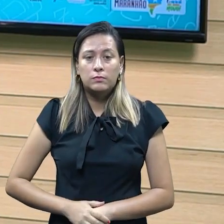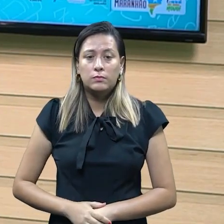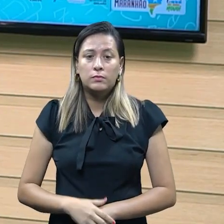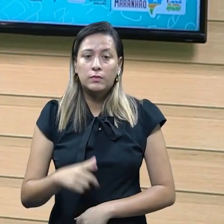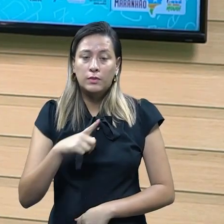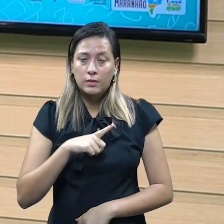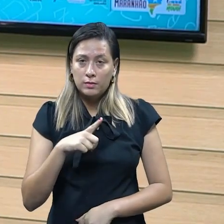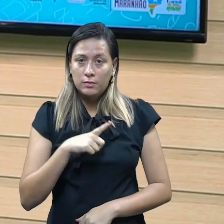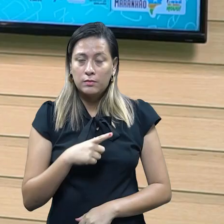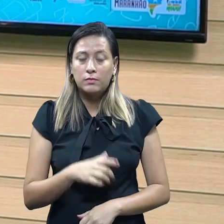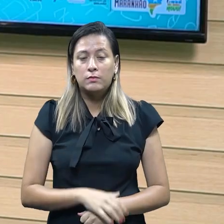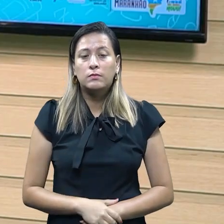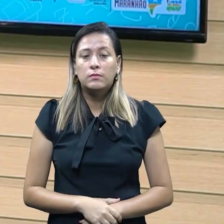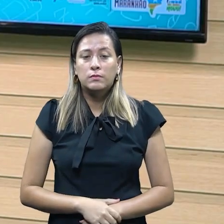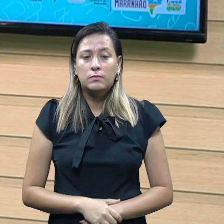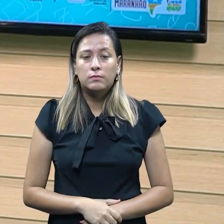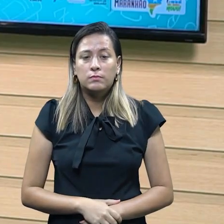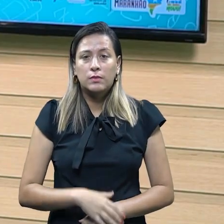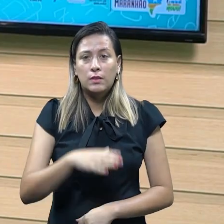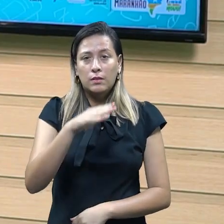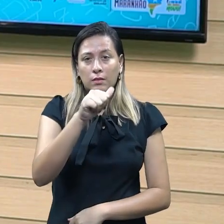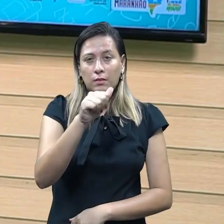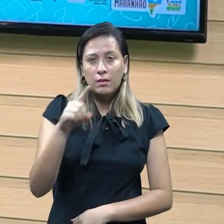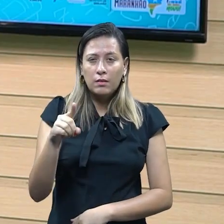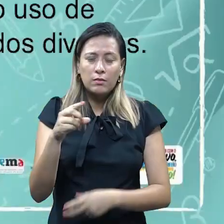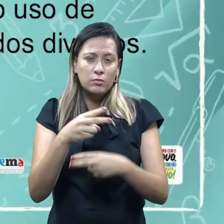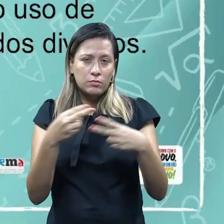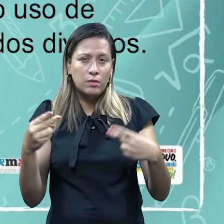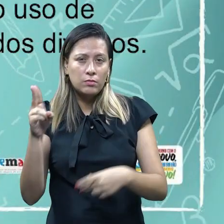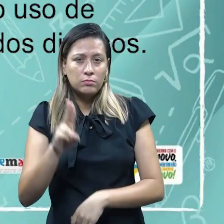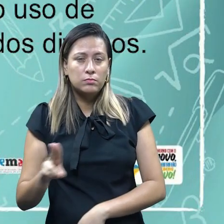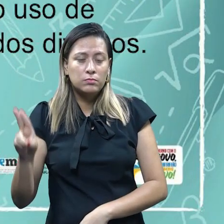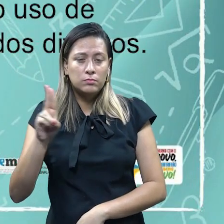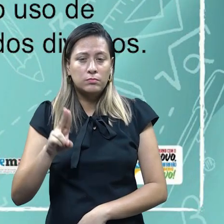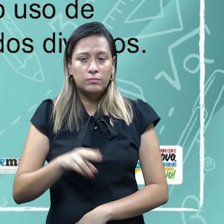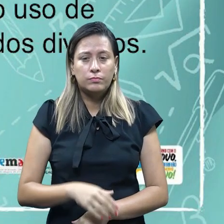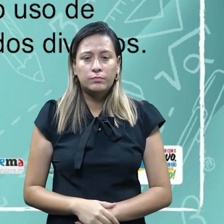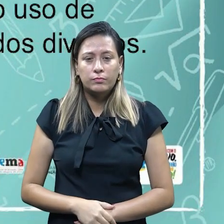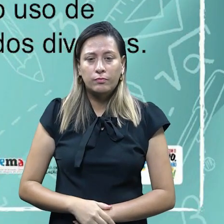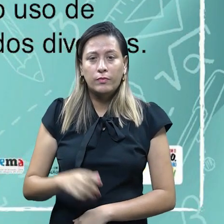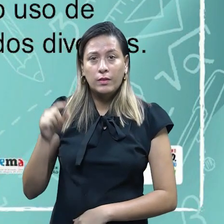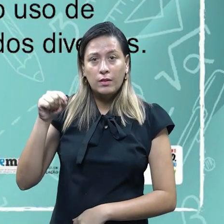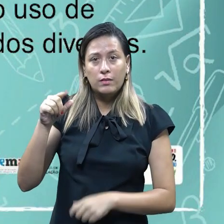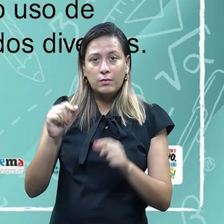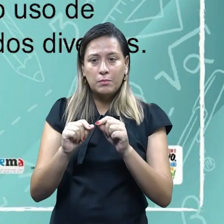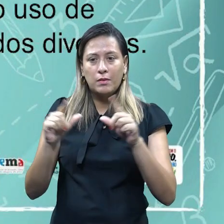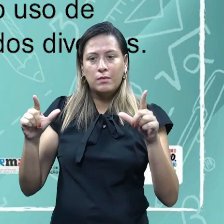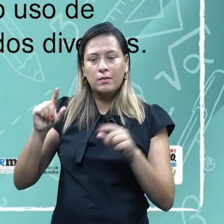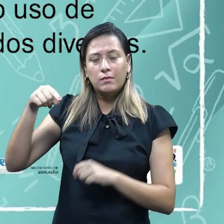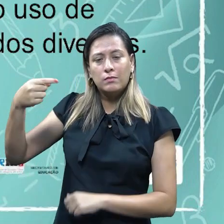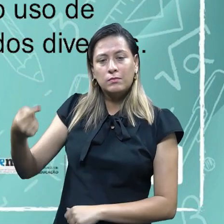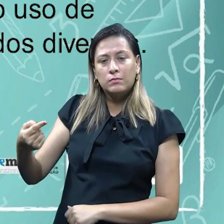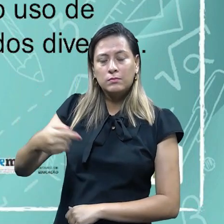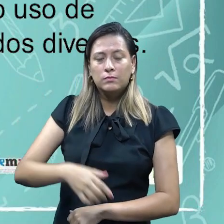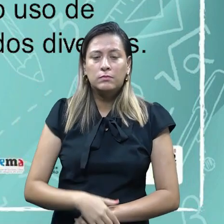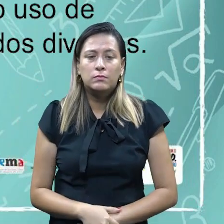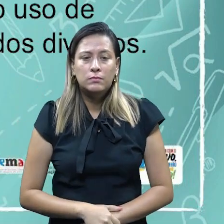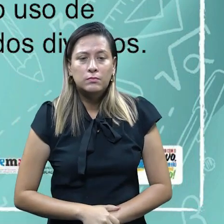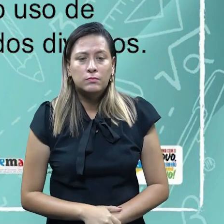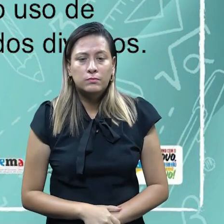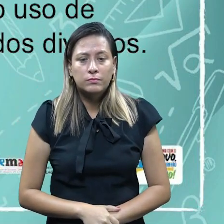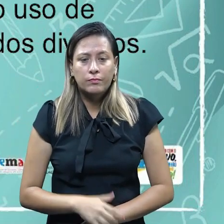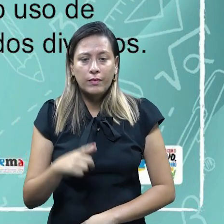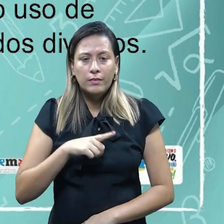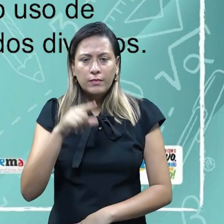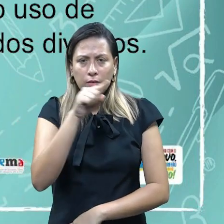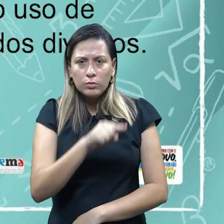diferentes, inúmeros CADs que você pode estar utilizando. Aqui nós temos uma outra telinha, e aqui, como vocês podem perceber, tem